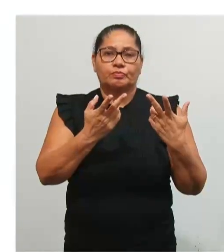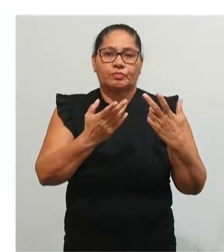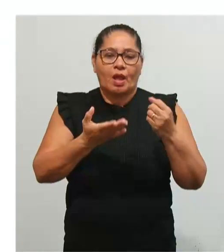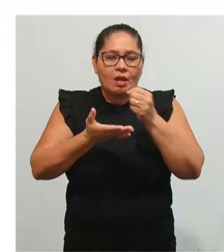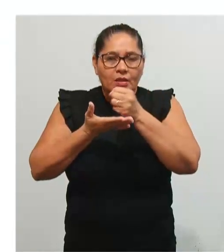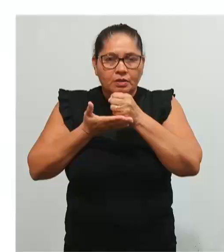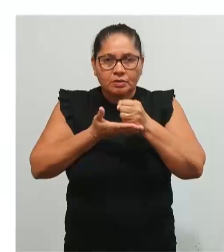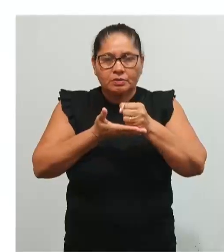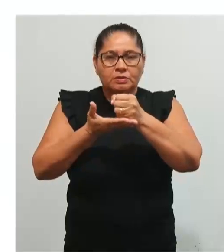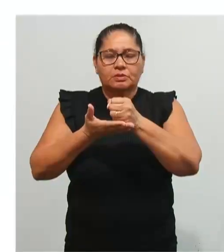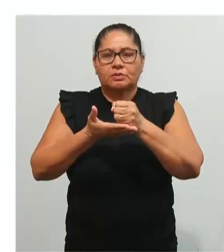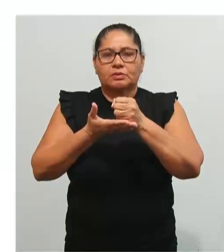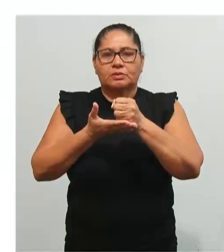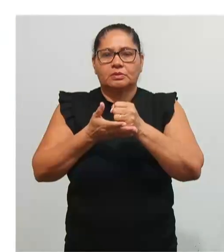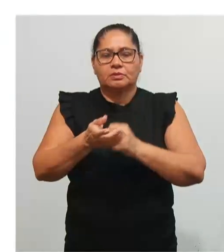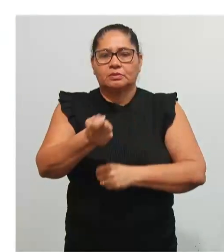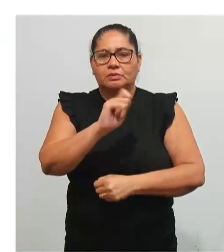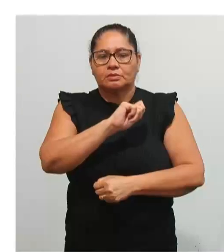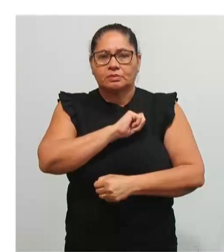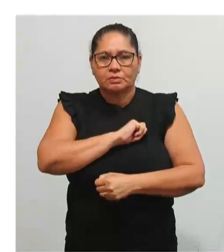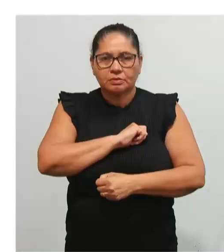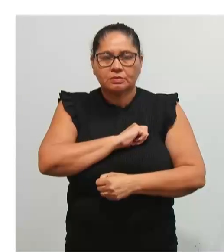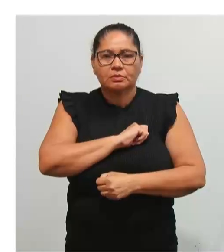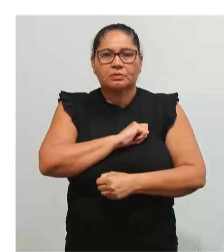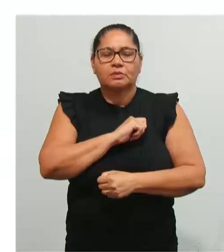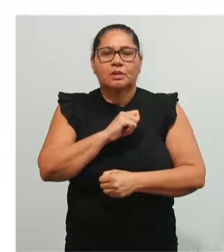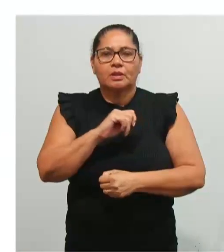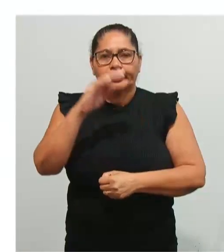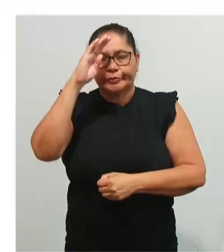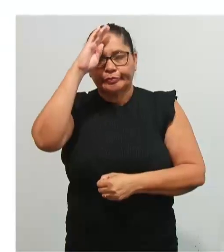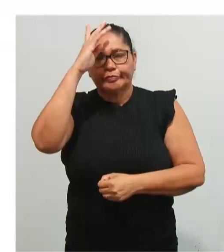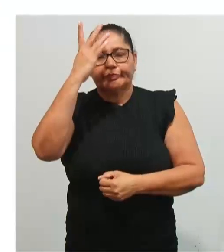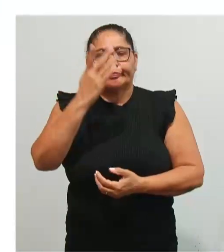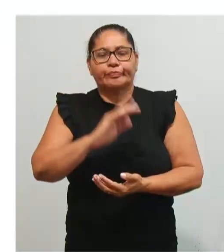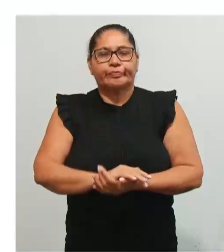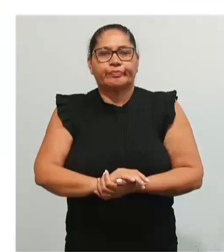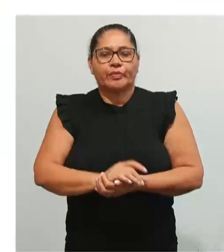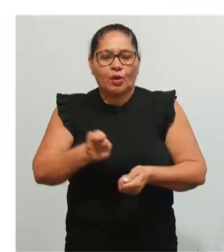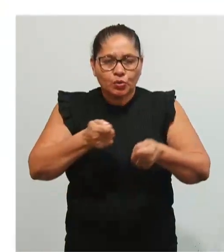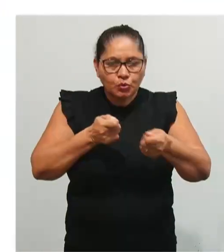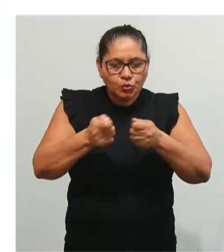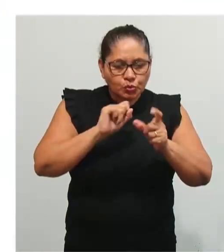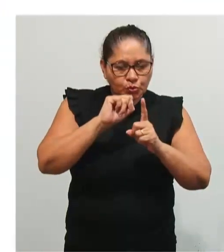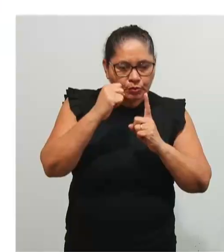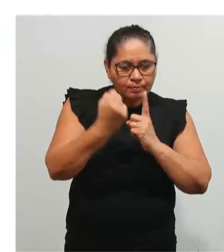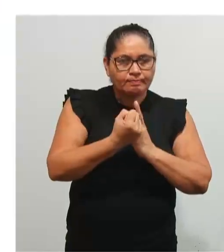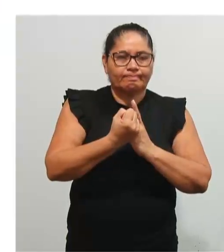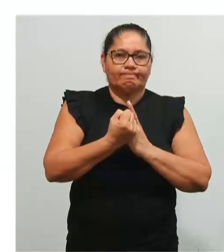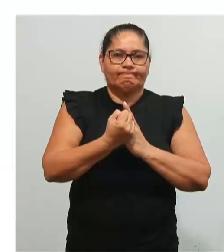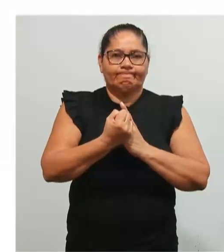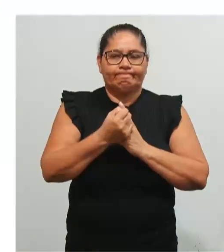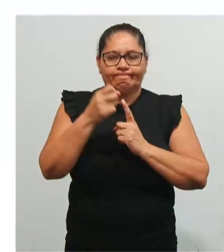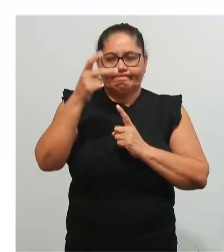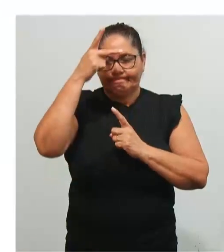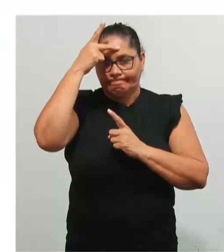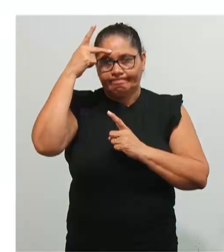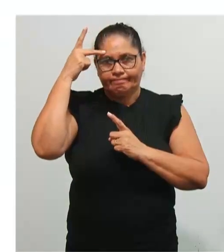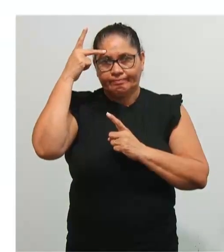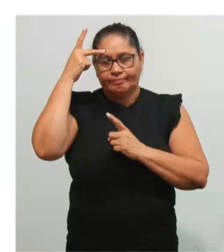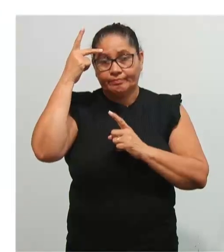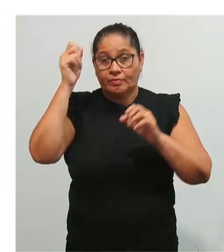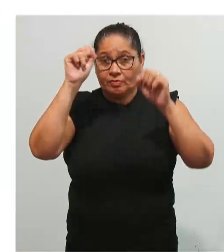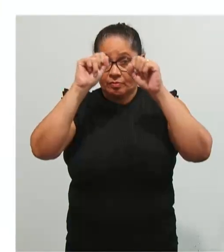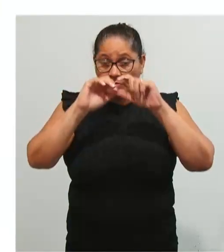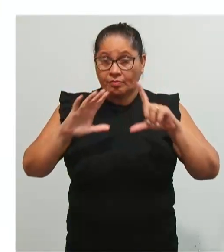pilares da Lei de Responsabilidade Fiscal, que tem como princípio estimular o controle social e a participação popular. A